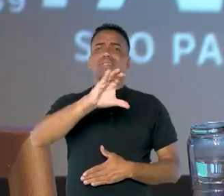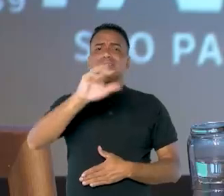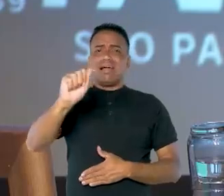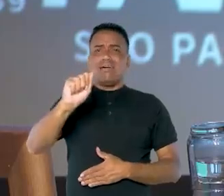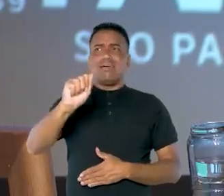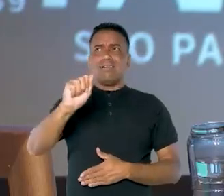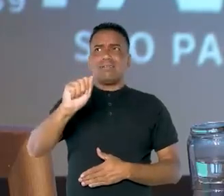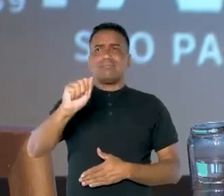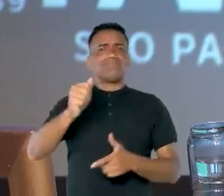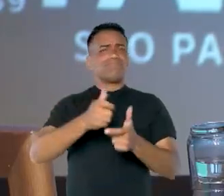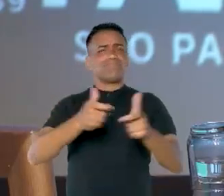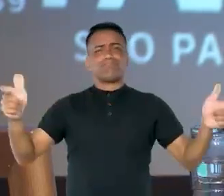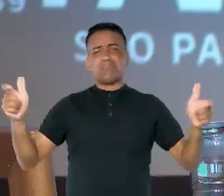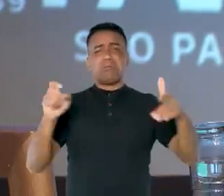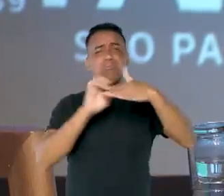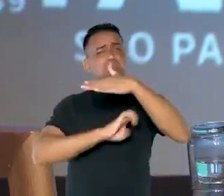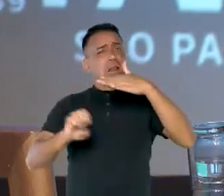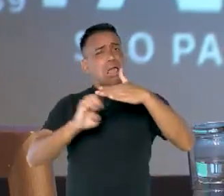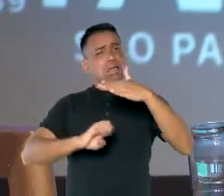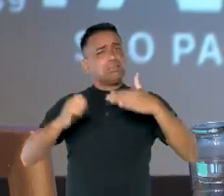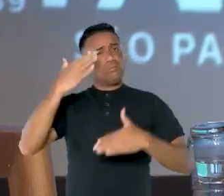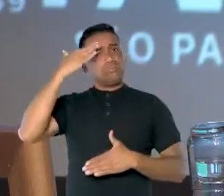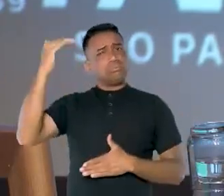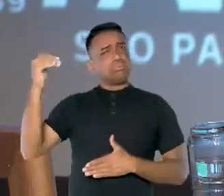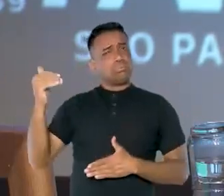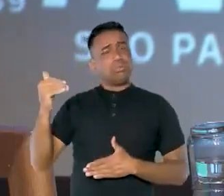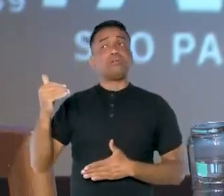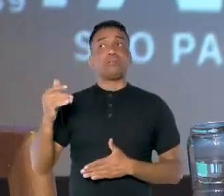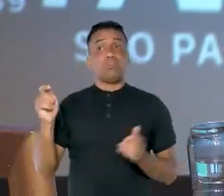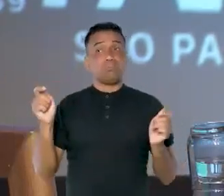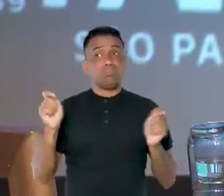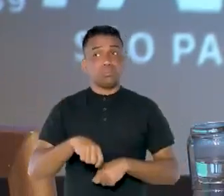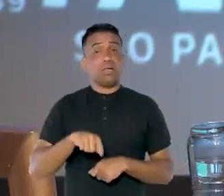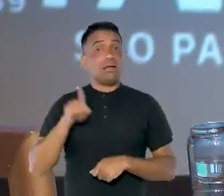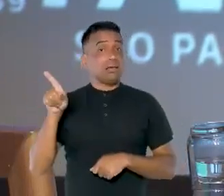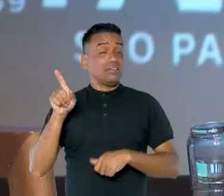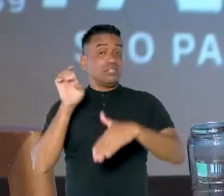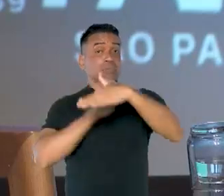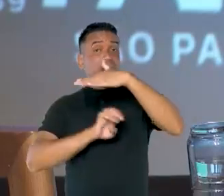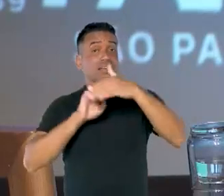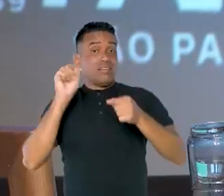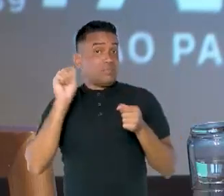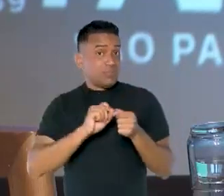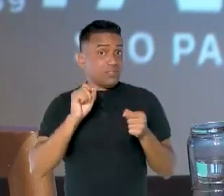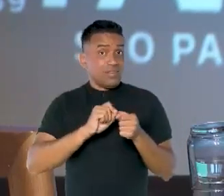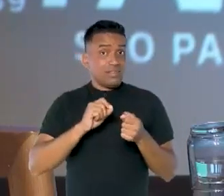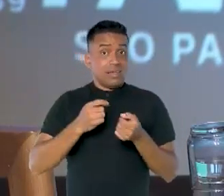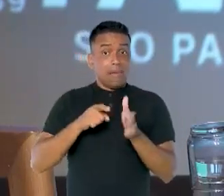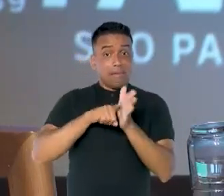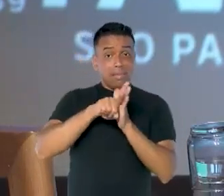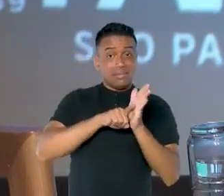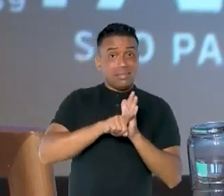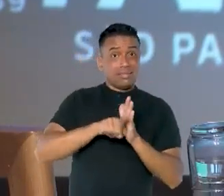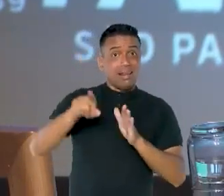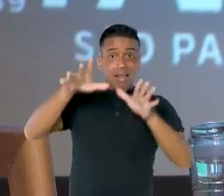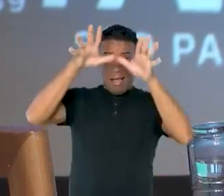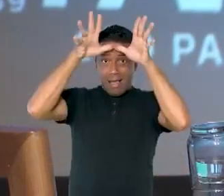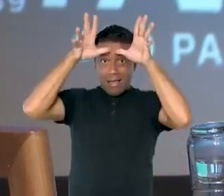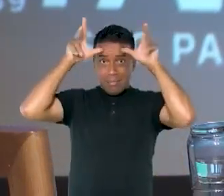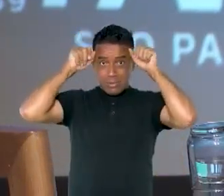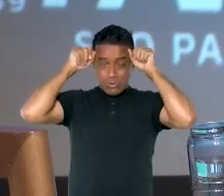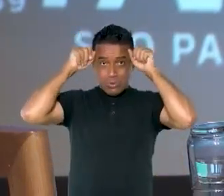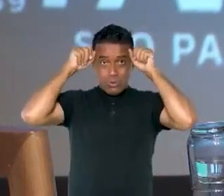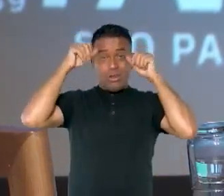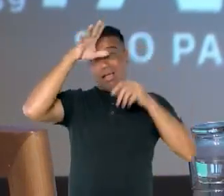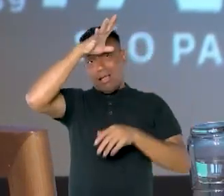Novartis, e essa empresa teve uma possibilidade de fazer pesquisas na Amazônia,